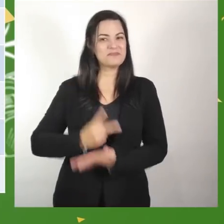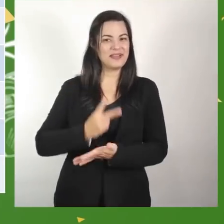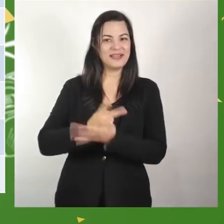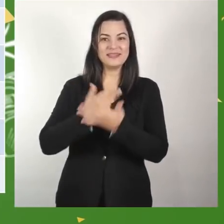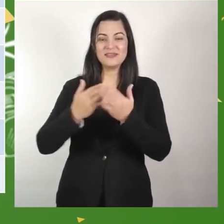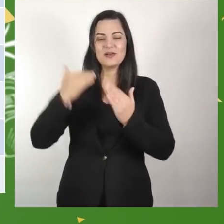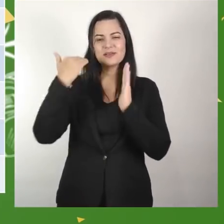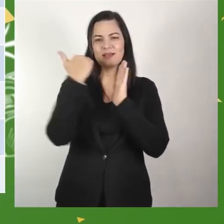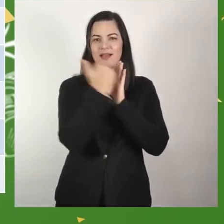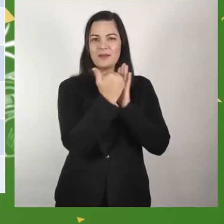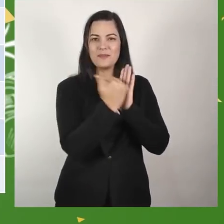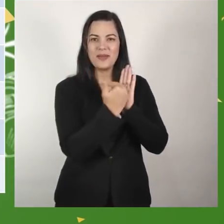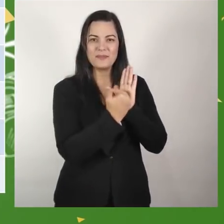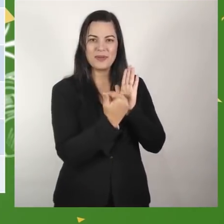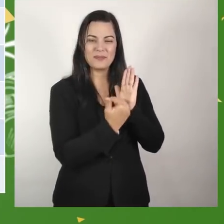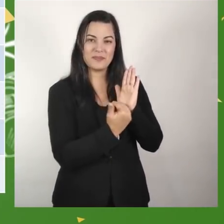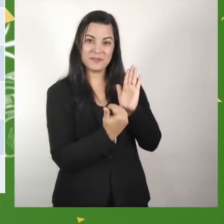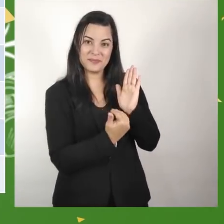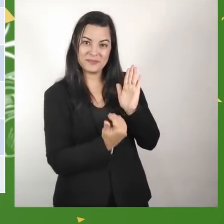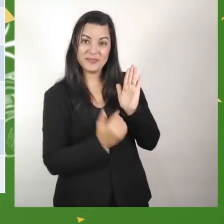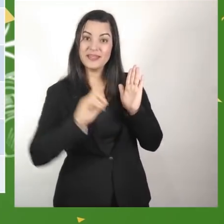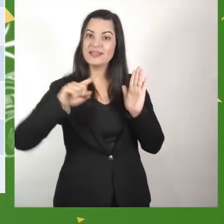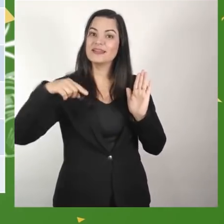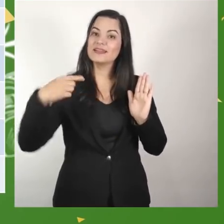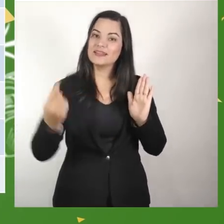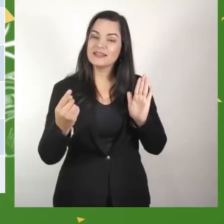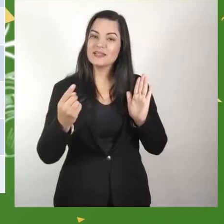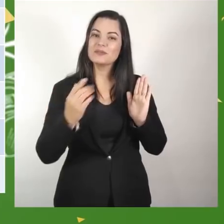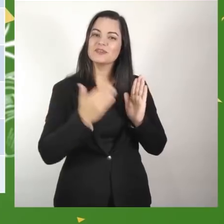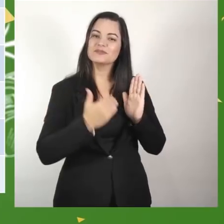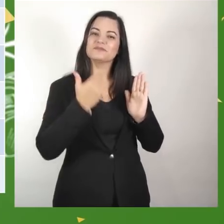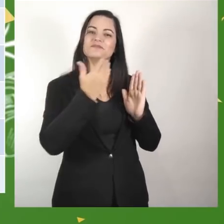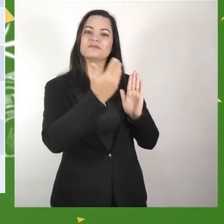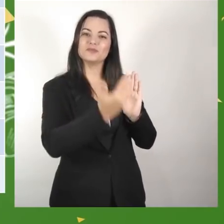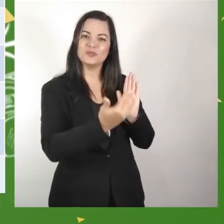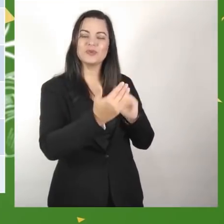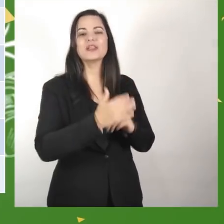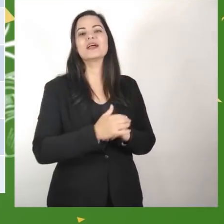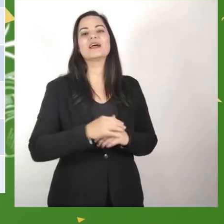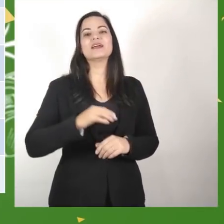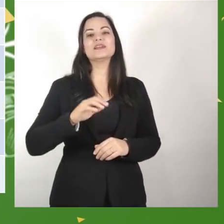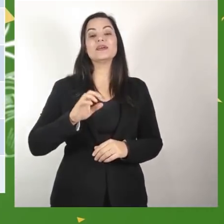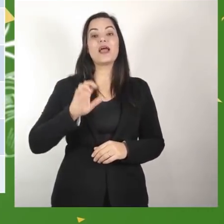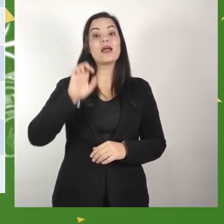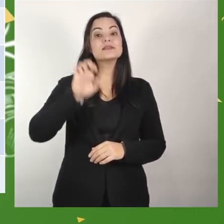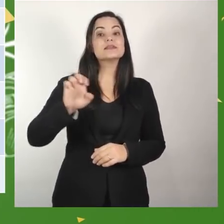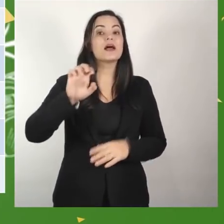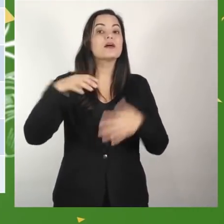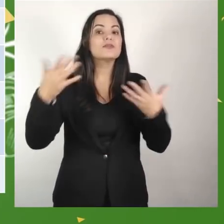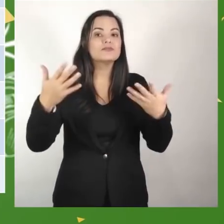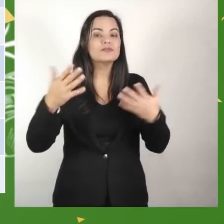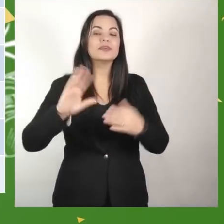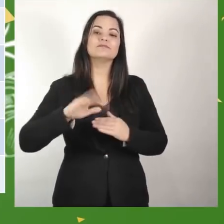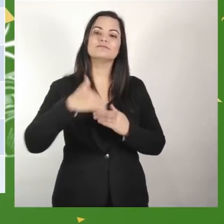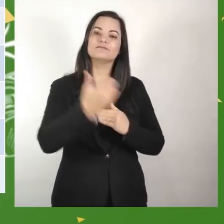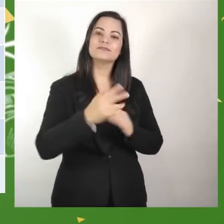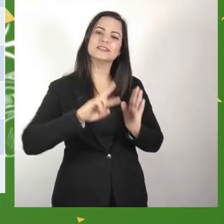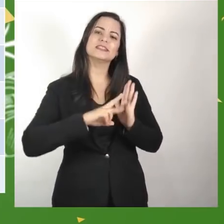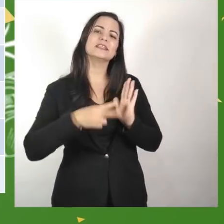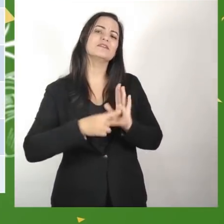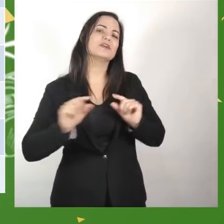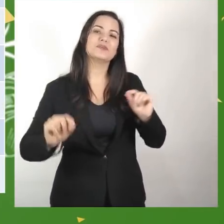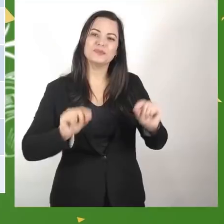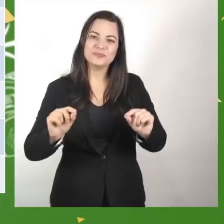coisa, tá? Vocês têm aí a relação de palavrinhas, depois vocês têm o estado e aí, na sequência,